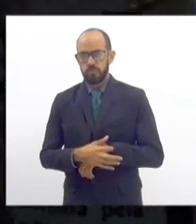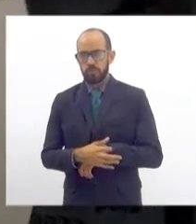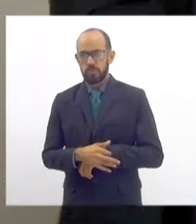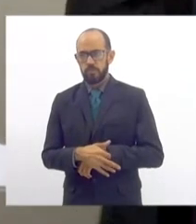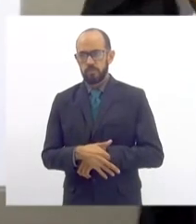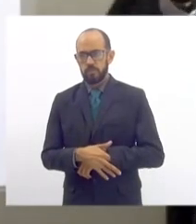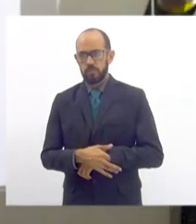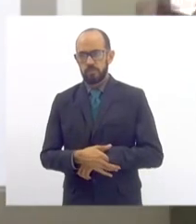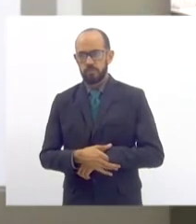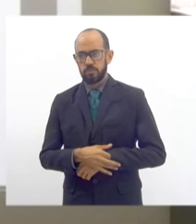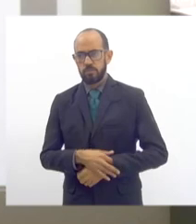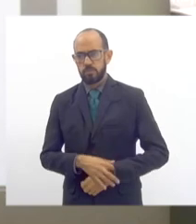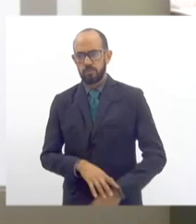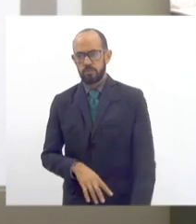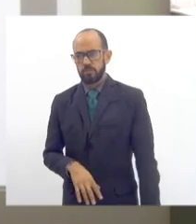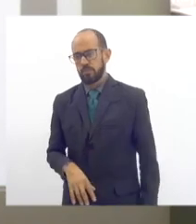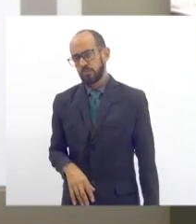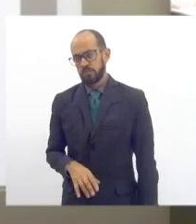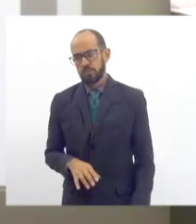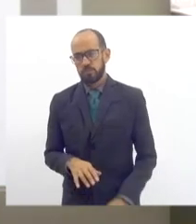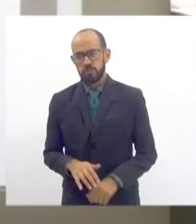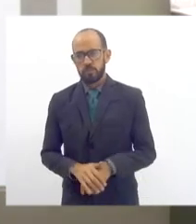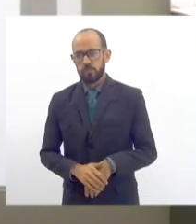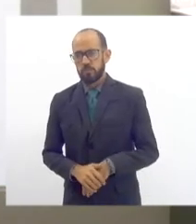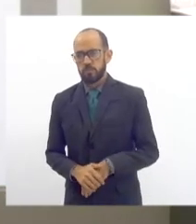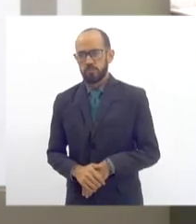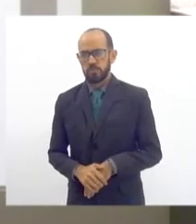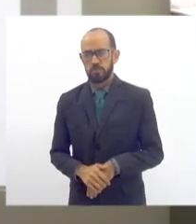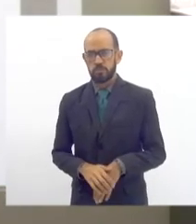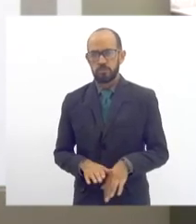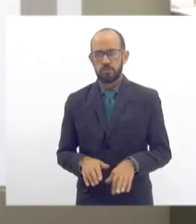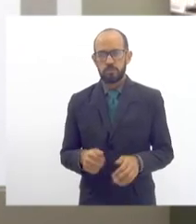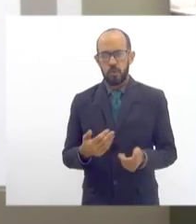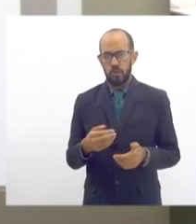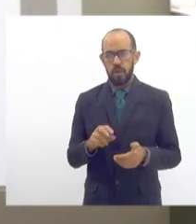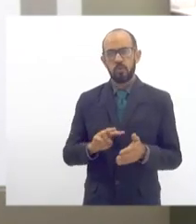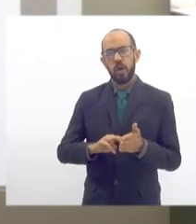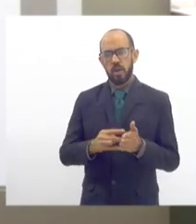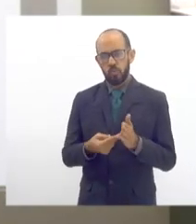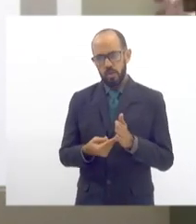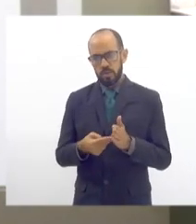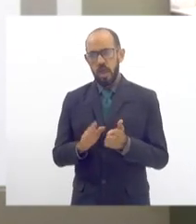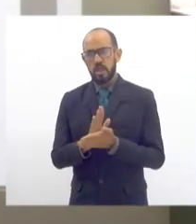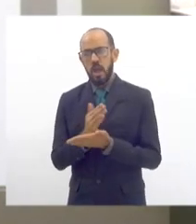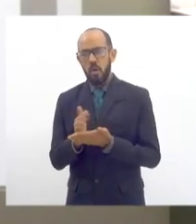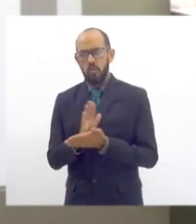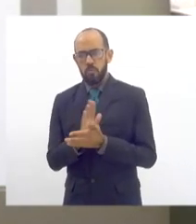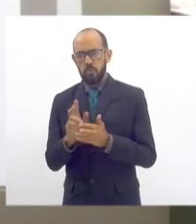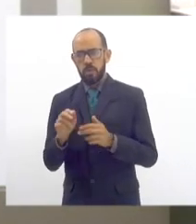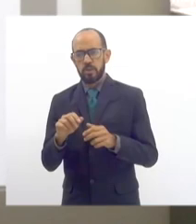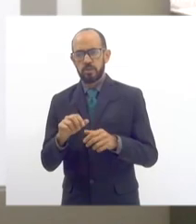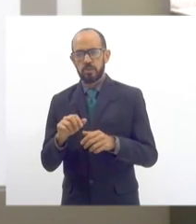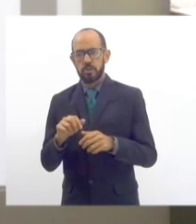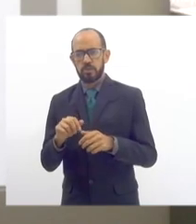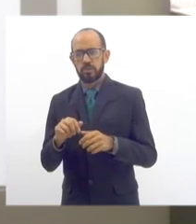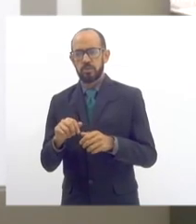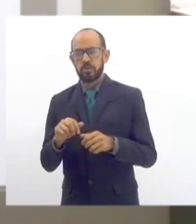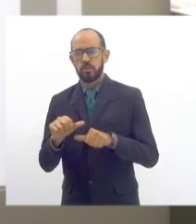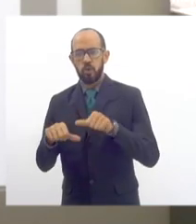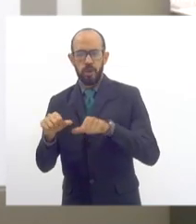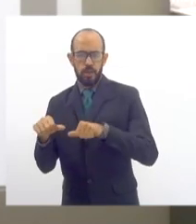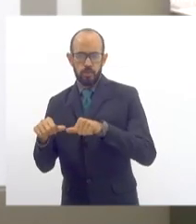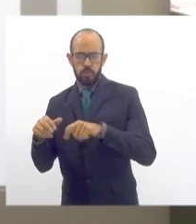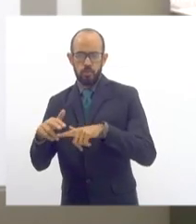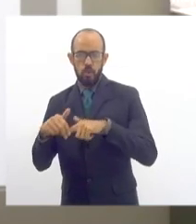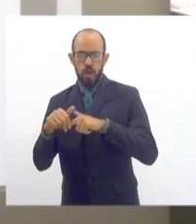cara não consegue ver. Perfeito. E ela já foi atualizada algumas vezes devido à troca de gestão, a própria